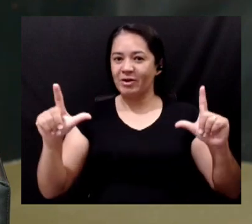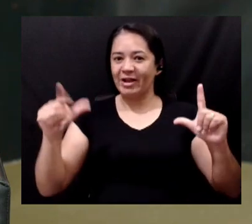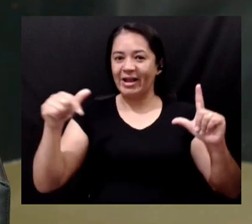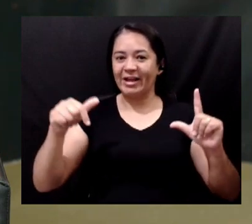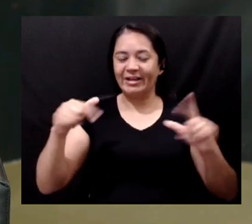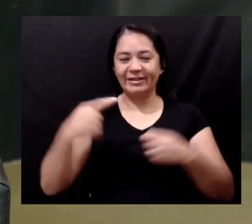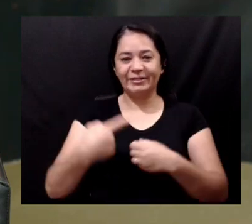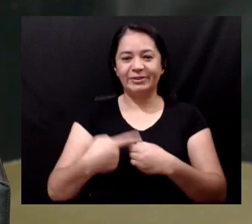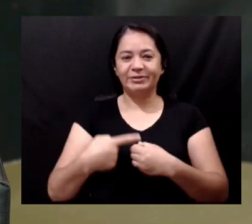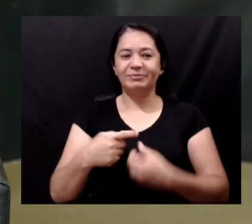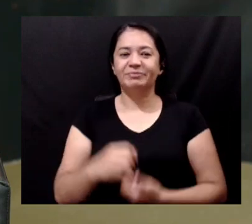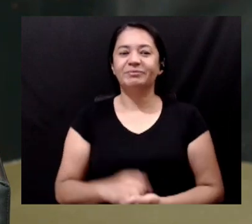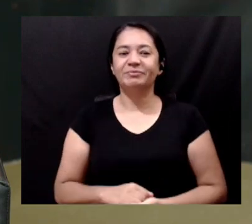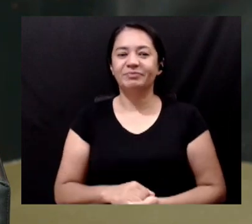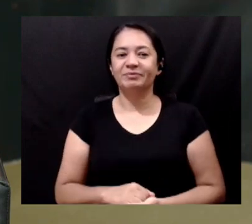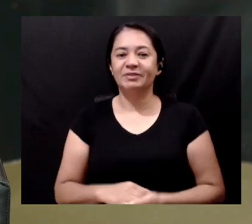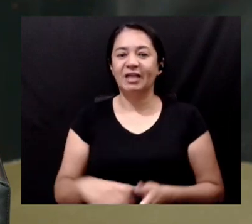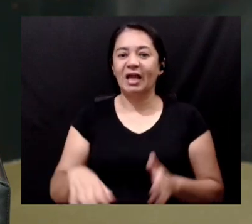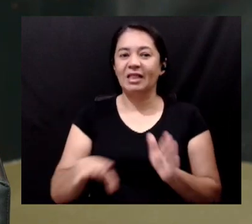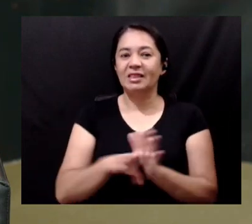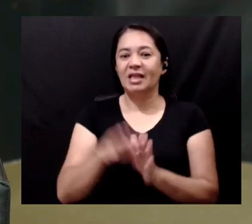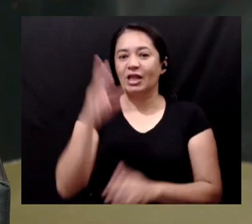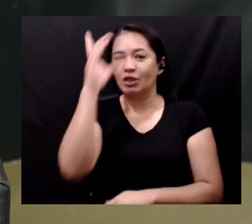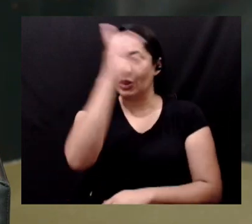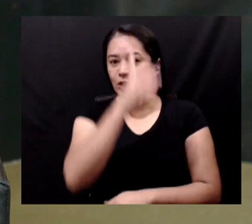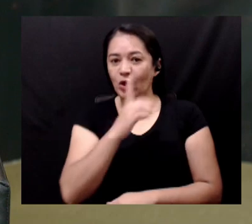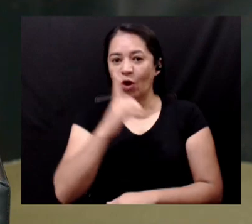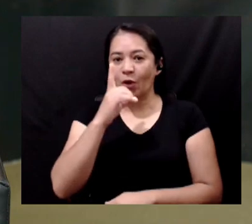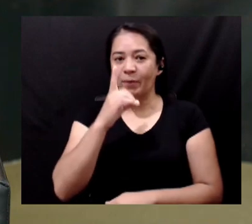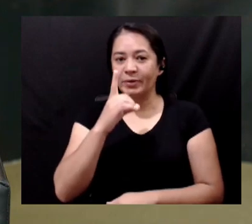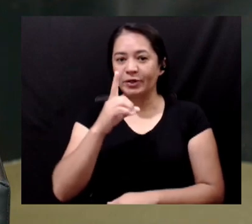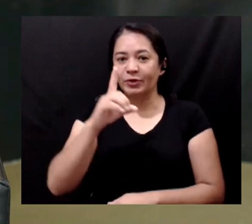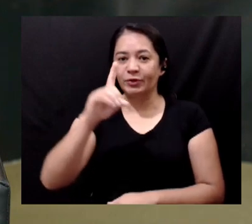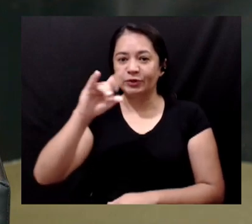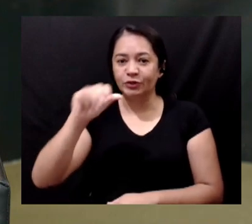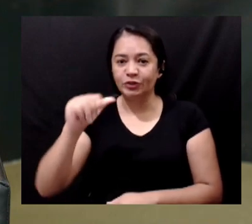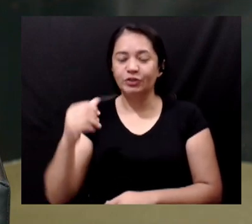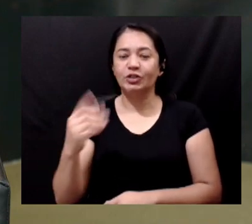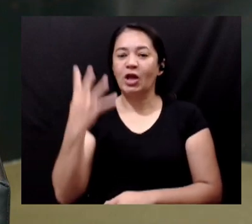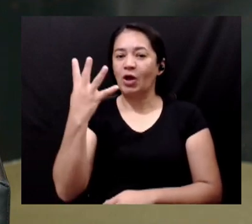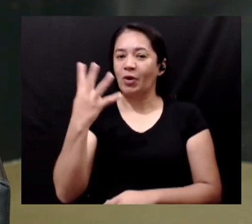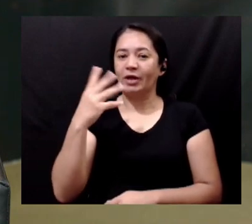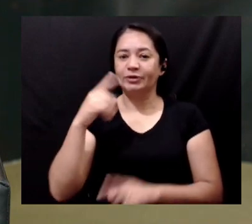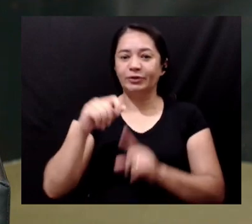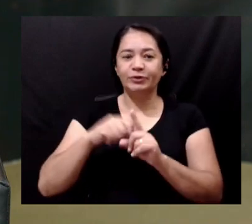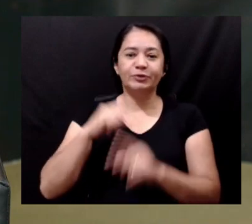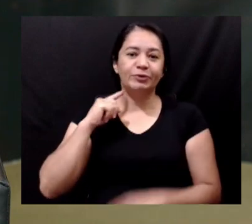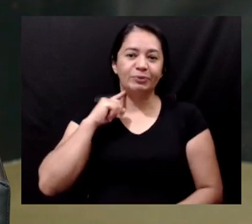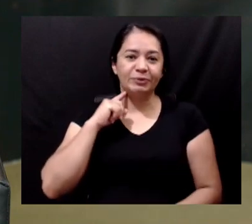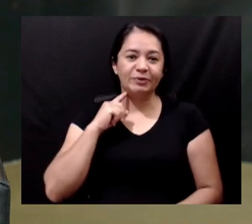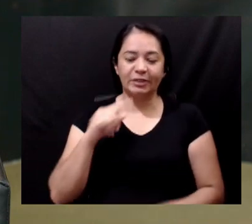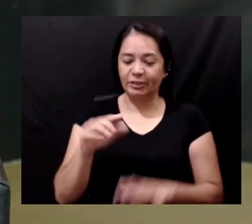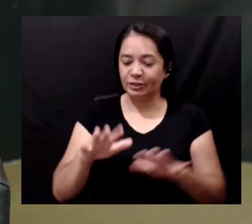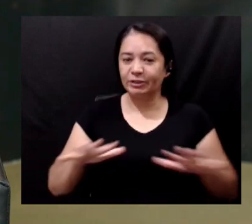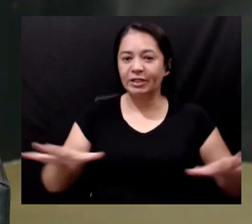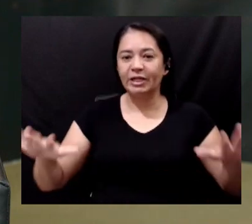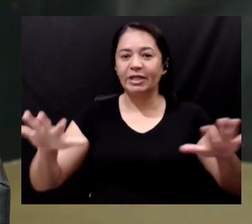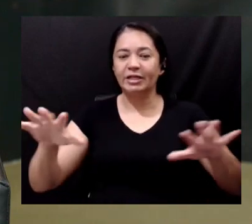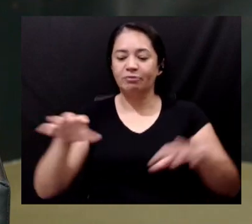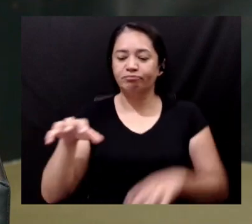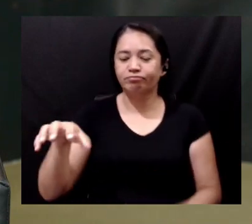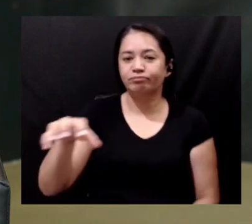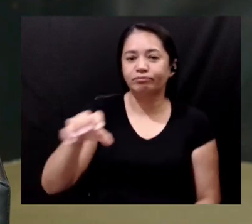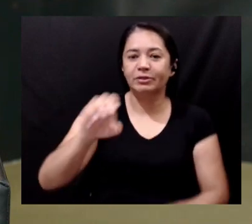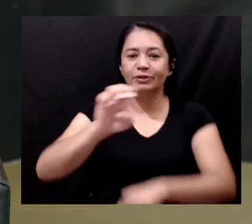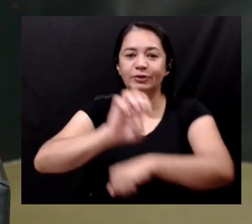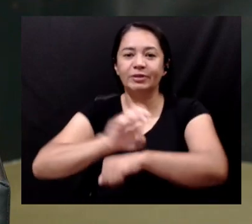vai até domingo, dia 4, e reúne orquidários e produtores de diversas regiões do estado de São Paulo. Então, já coloca na sua agenda, a